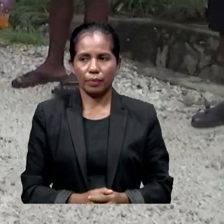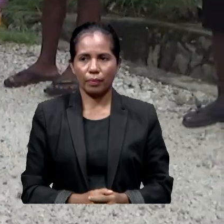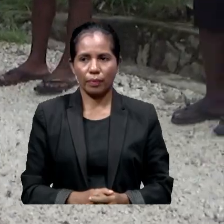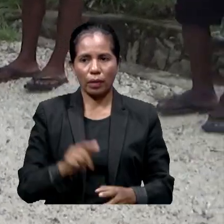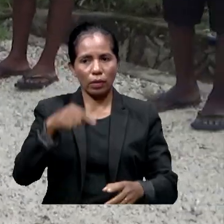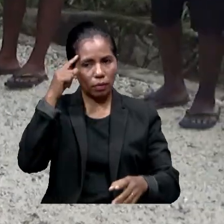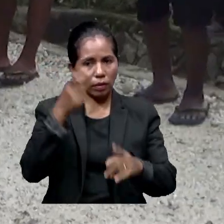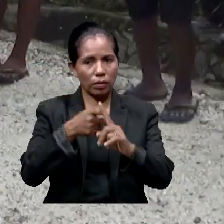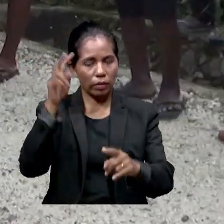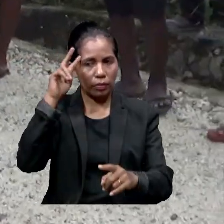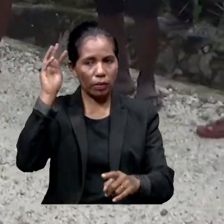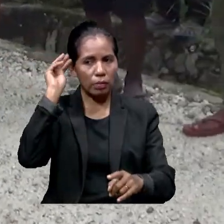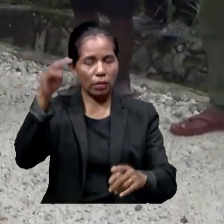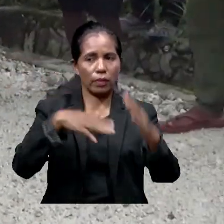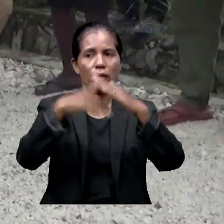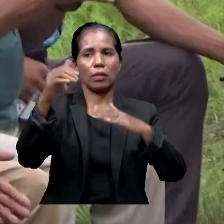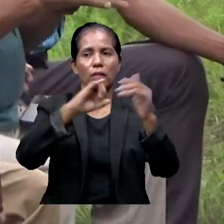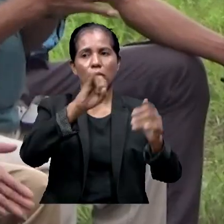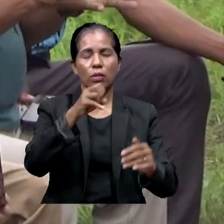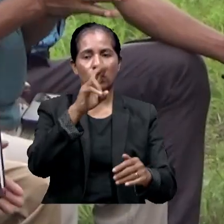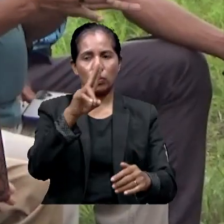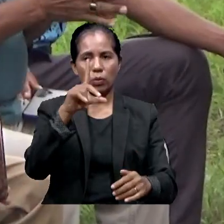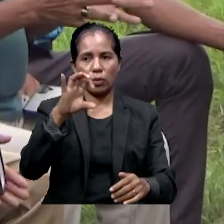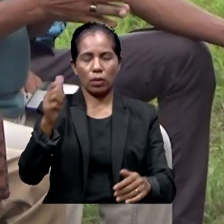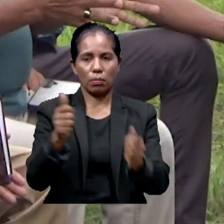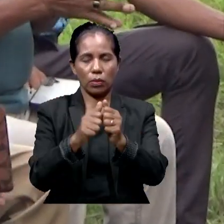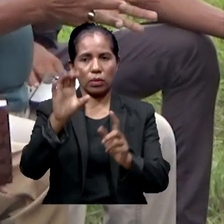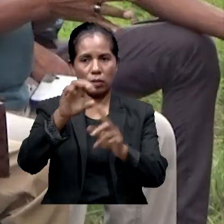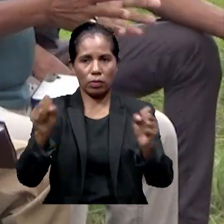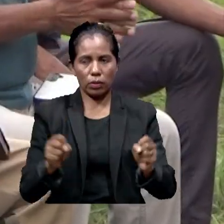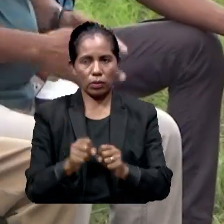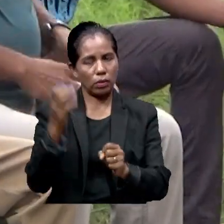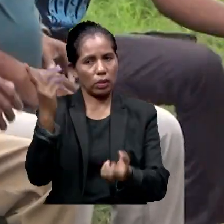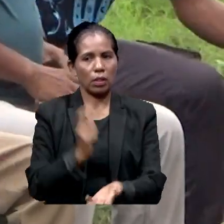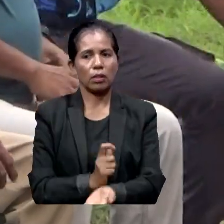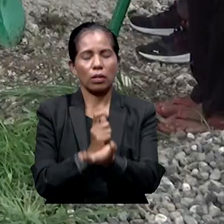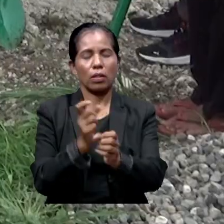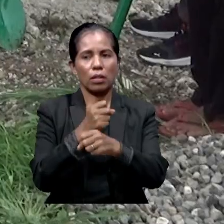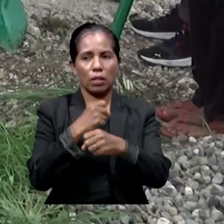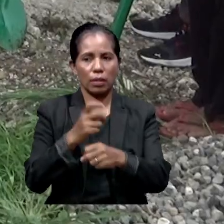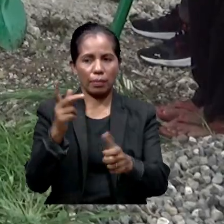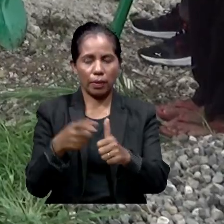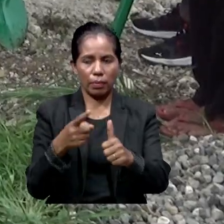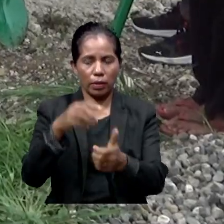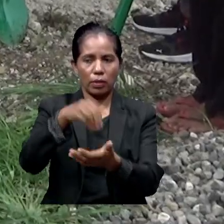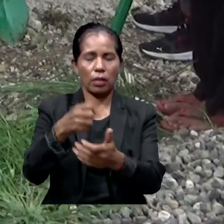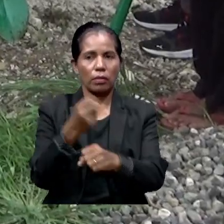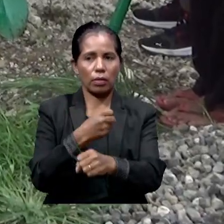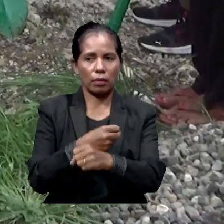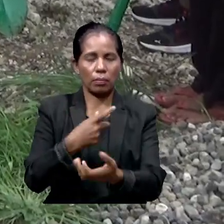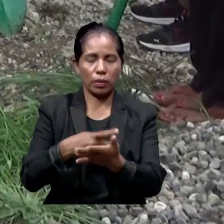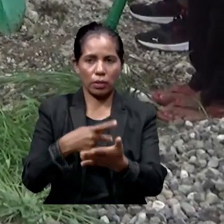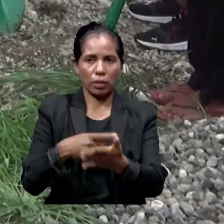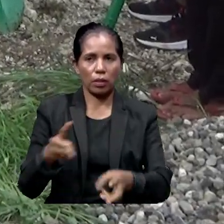Governo liu vice-ministro da Infraestrutura Júlio do Carmo hamutu com a autoridade local e Atauru, halo lançamento primeira pedra para projeto de reabilitação